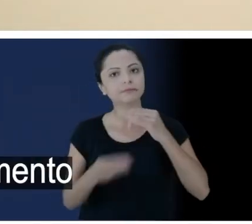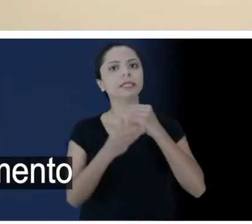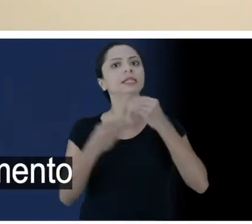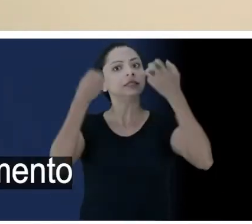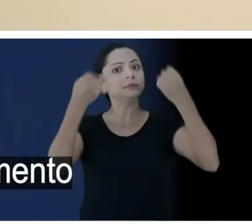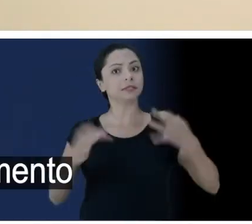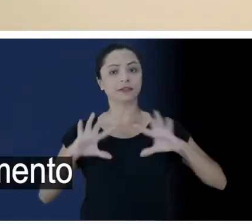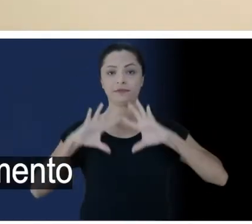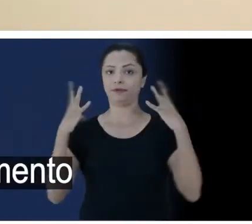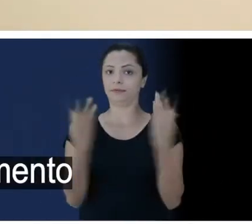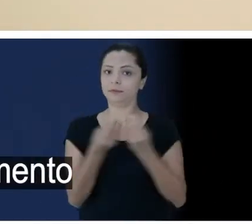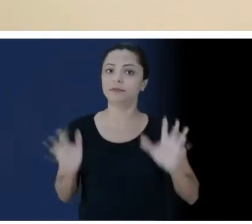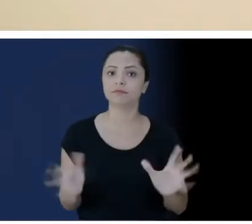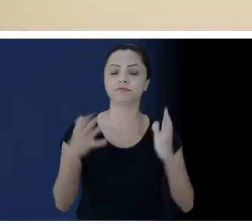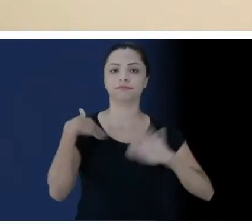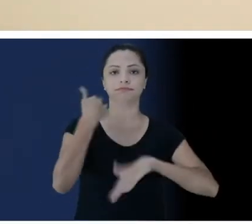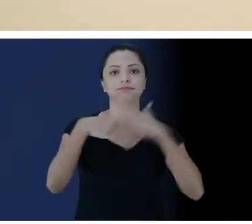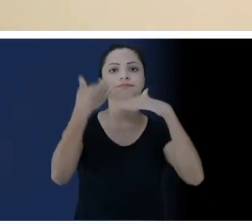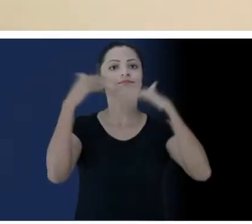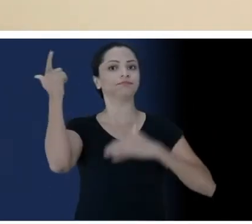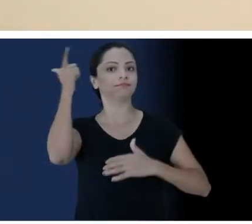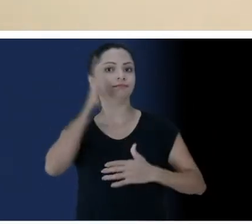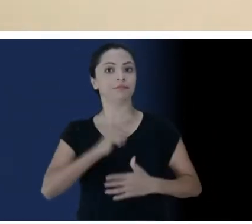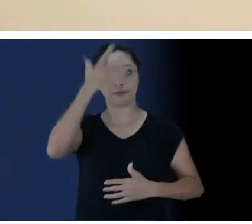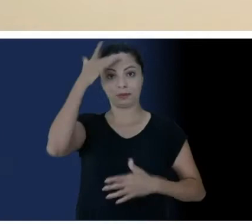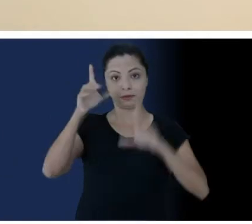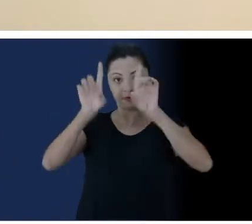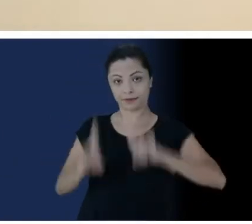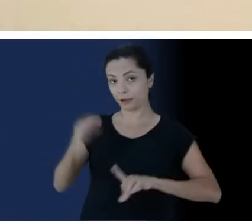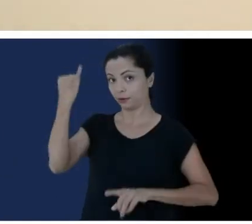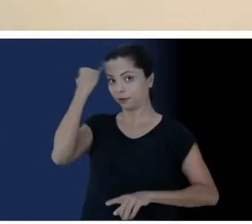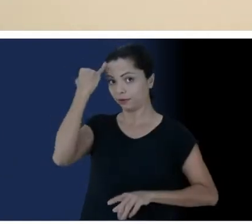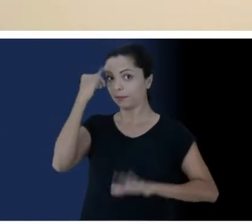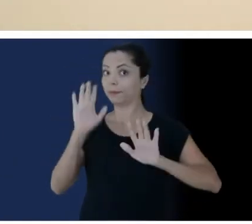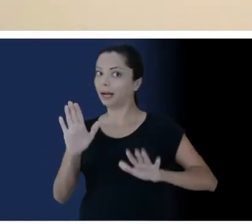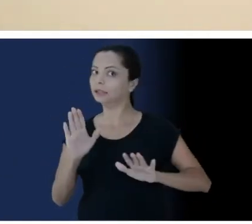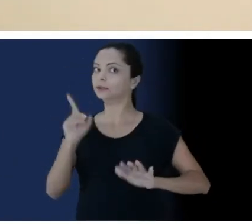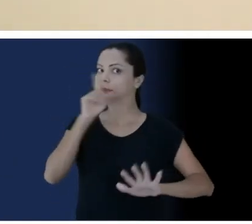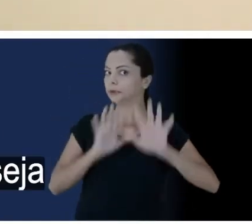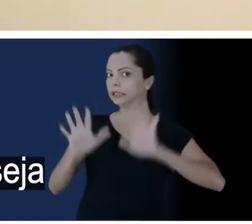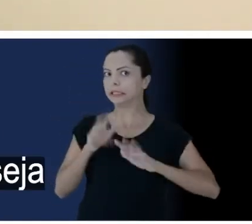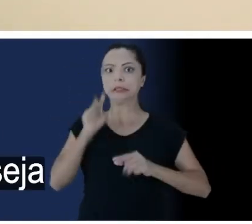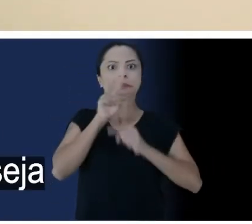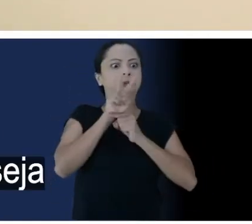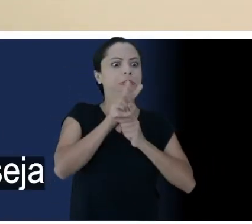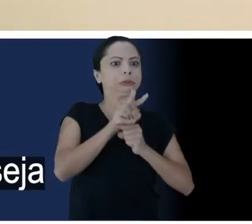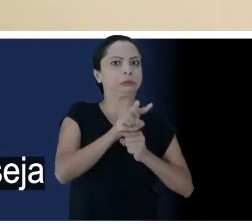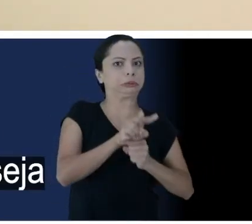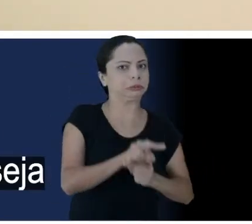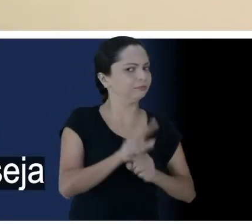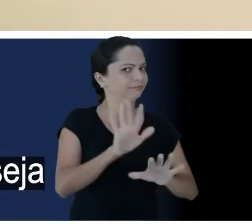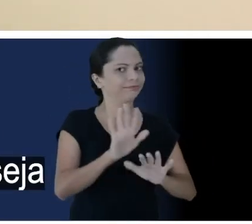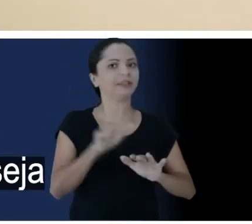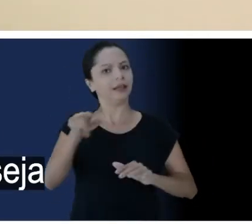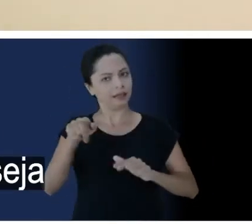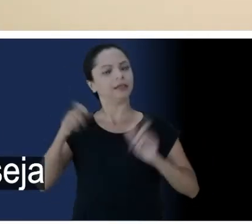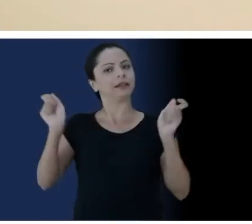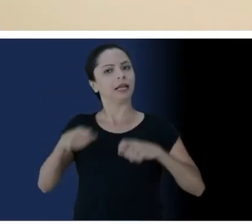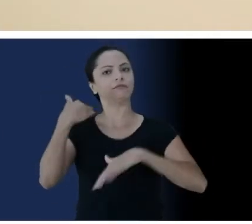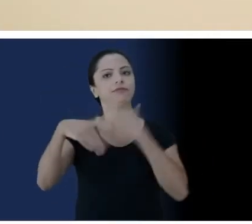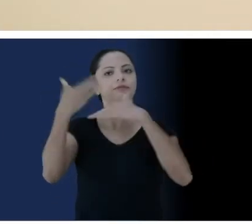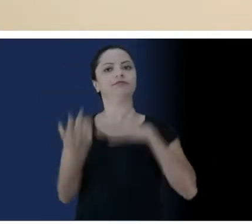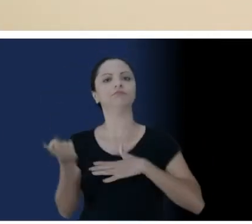muito importante no desenvolvimento da pessoa com deficiência intelectual, mas existe uma linha tênue entre o assistencialismo e permitir que a pessoa